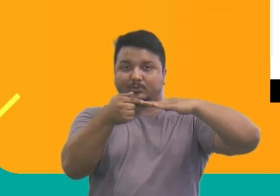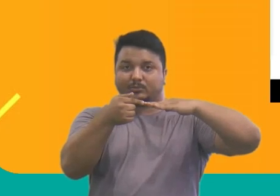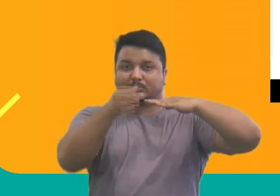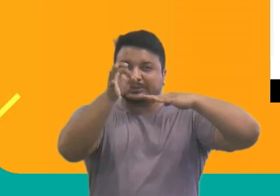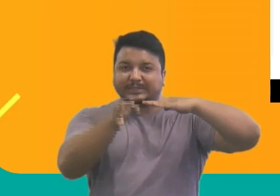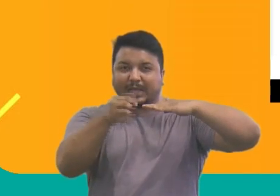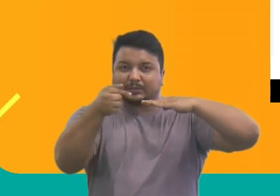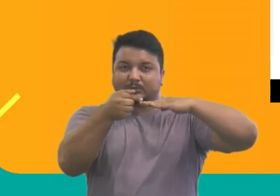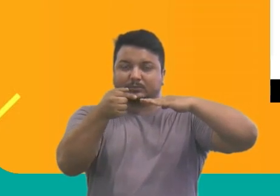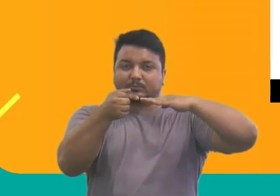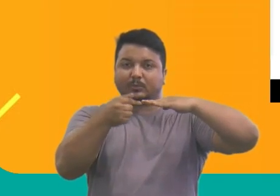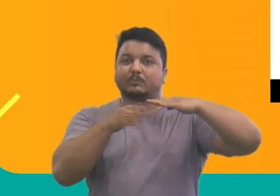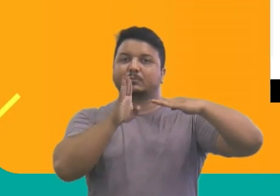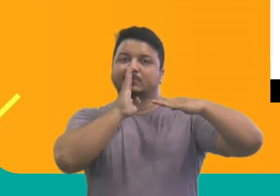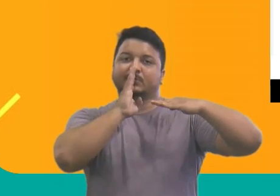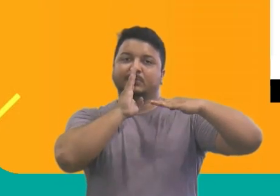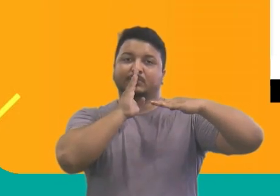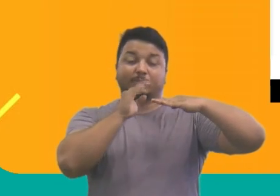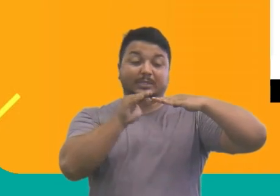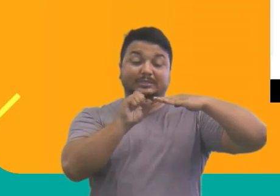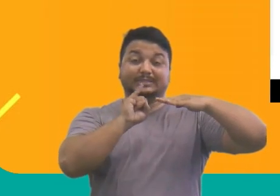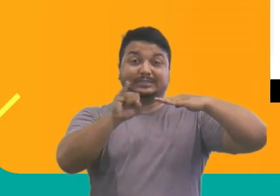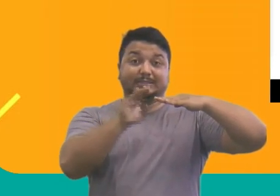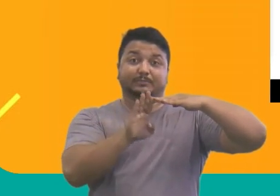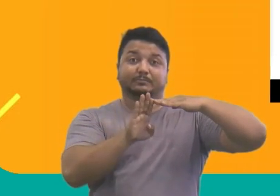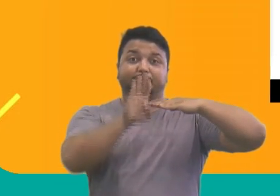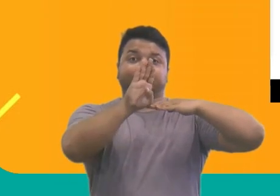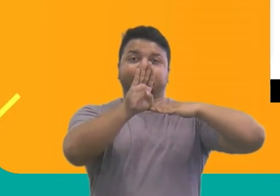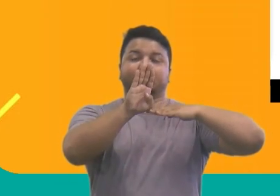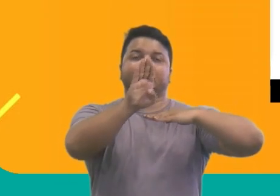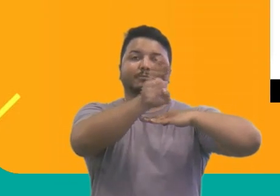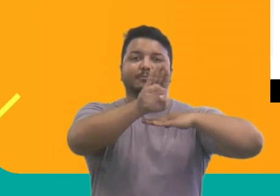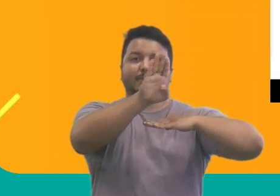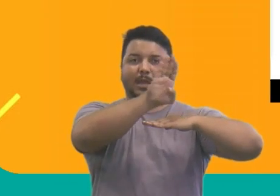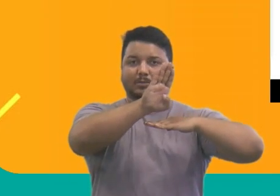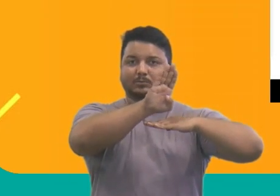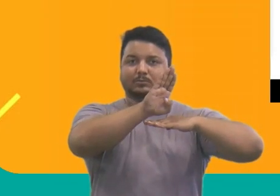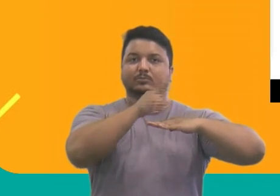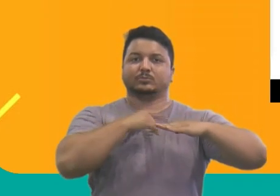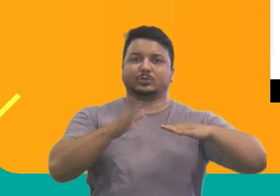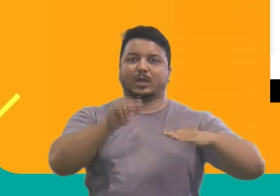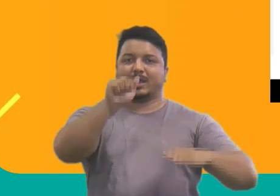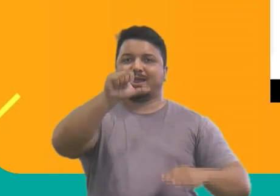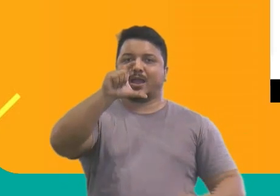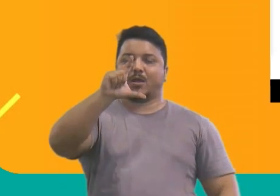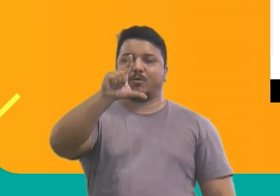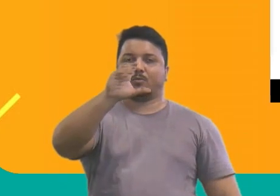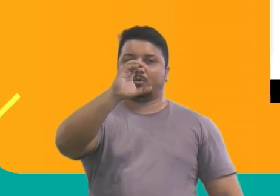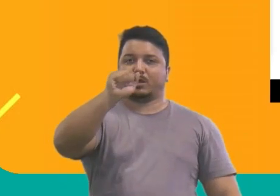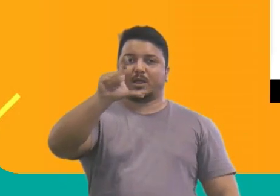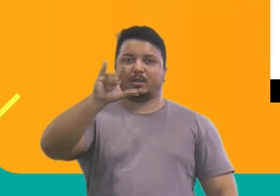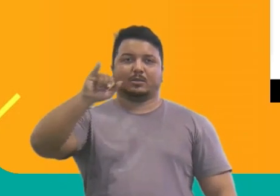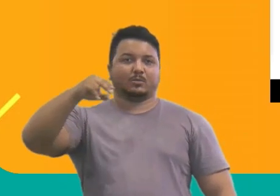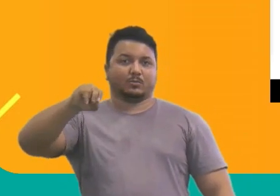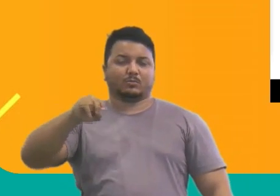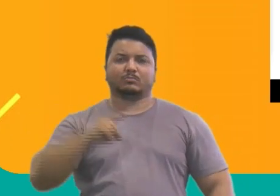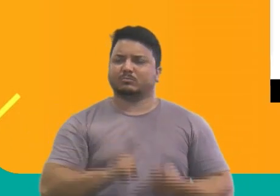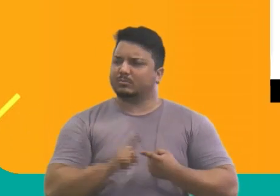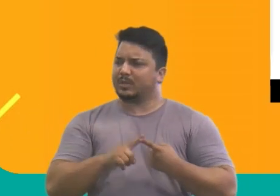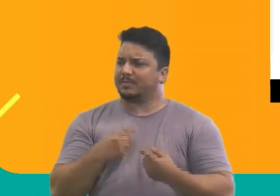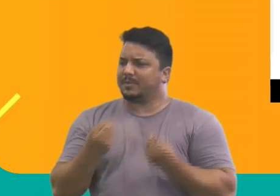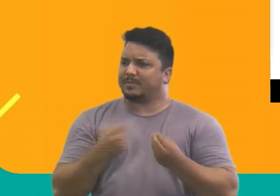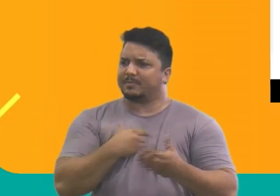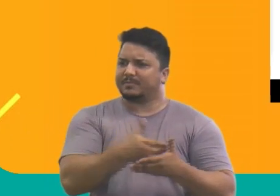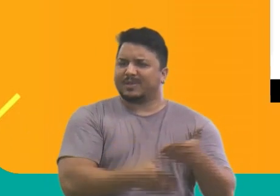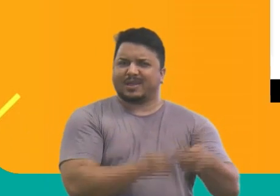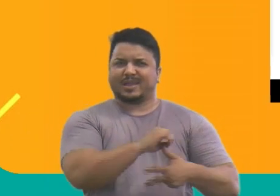cravado, neutro. Passou de 7, assim, uma risquinha, já é alcalino, certo? O pessoal que vai fazer, além de prova Enem,